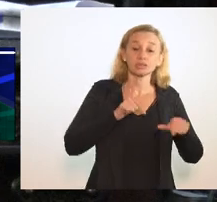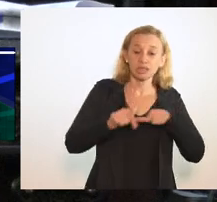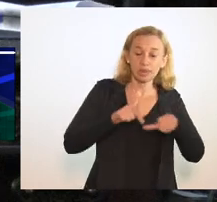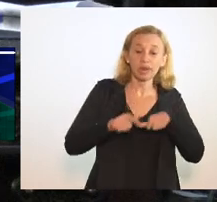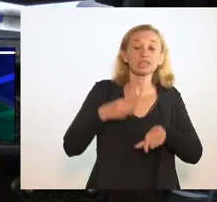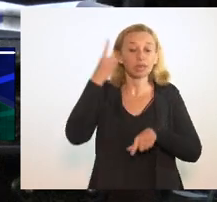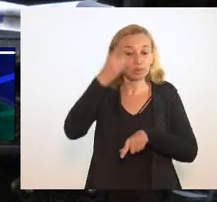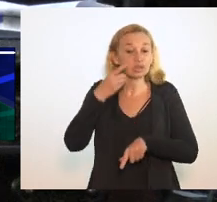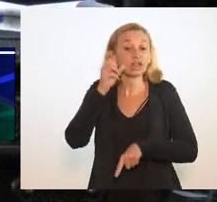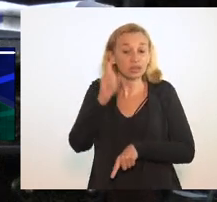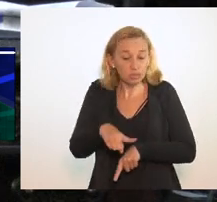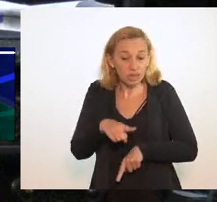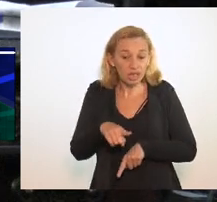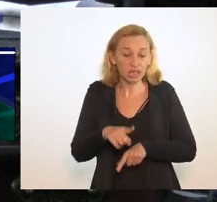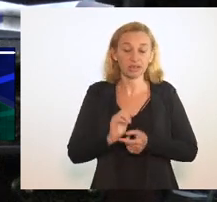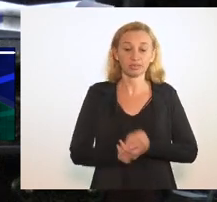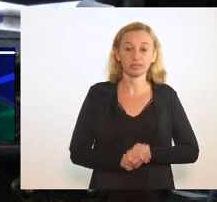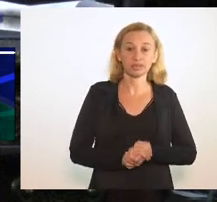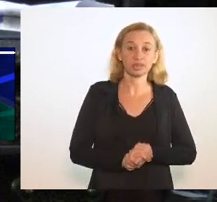esse.